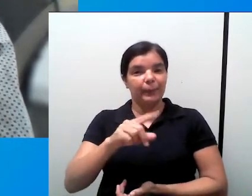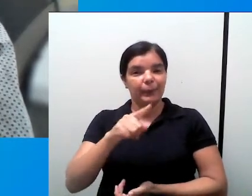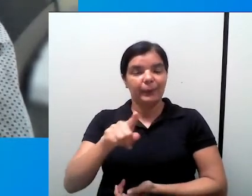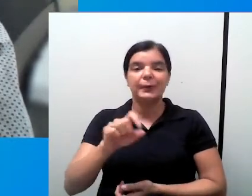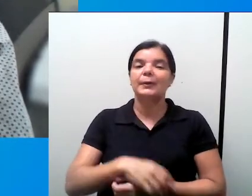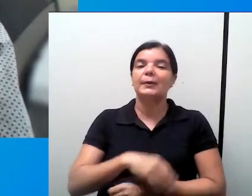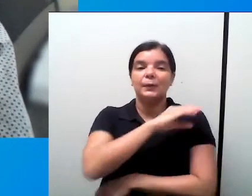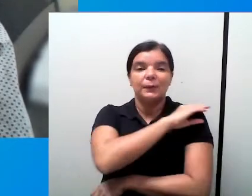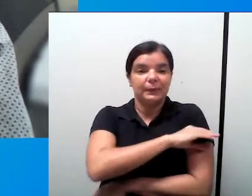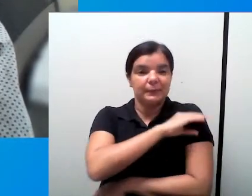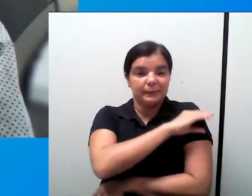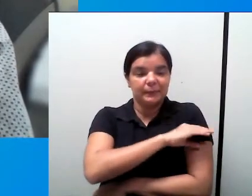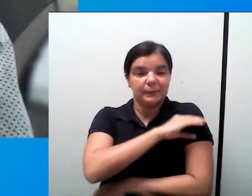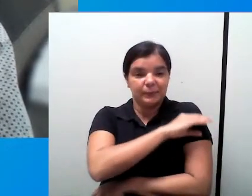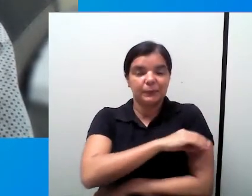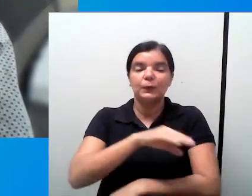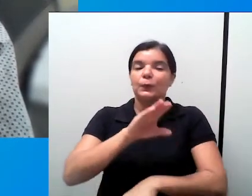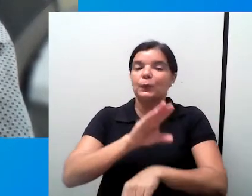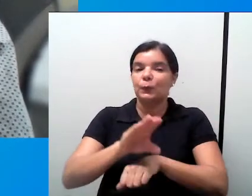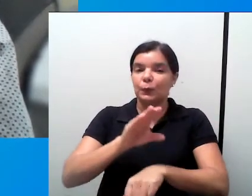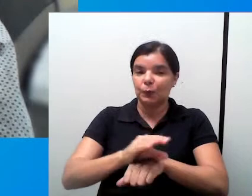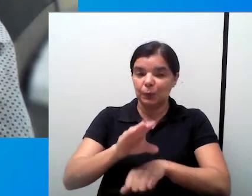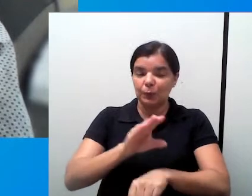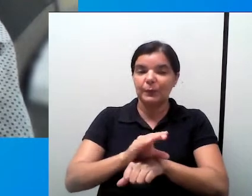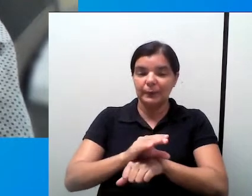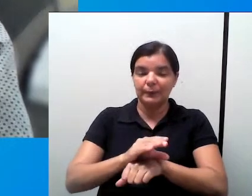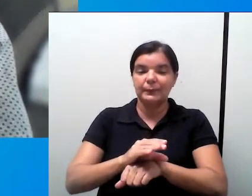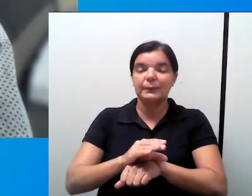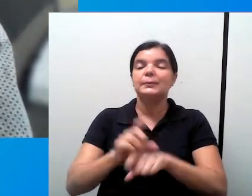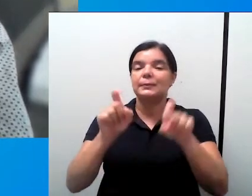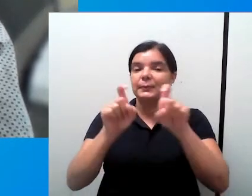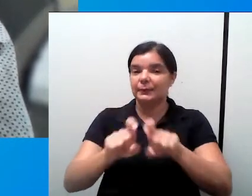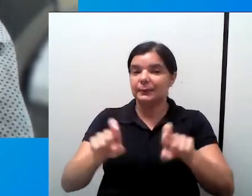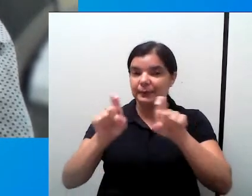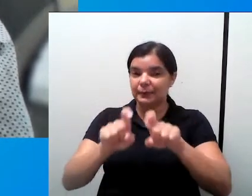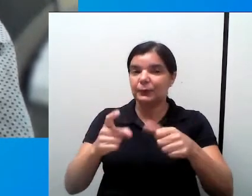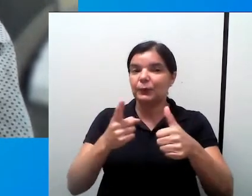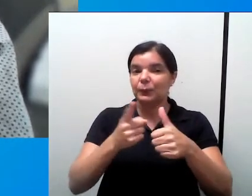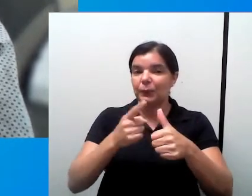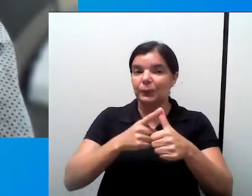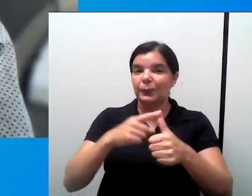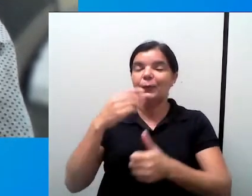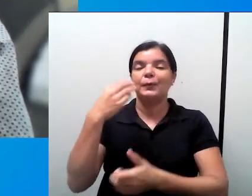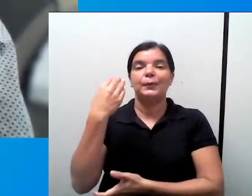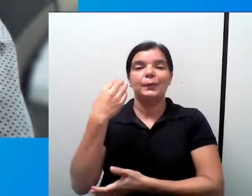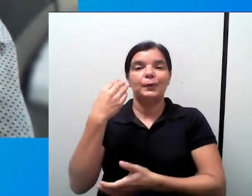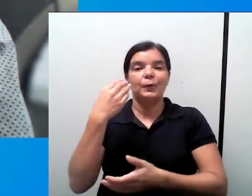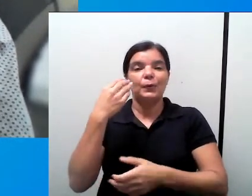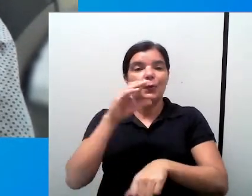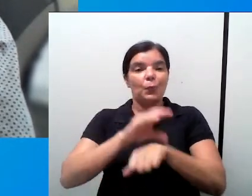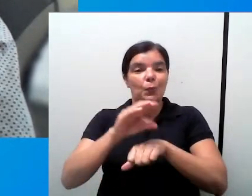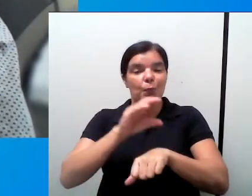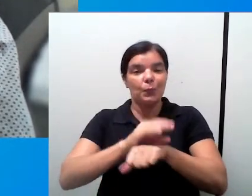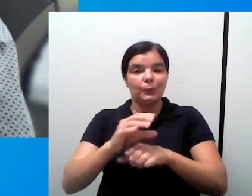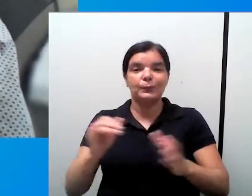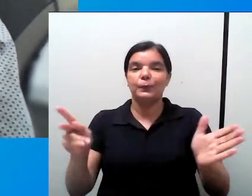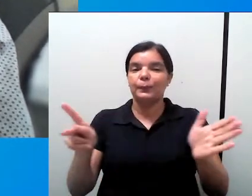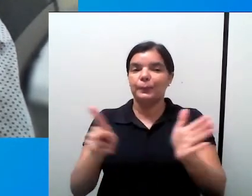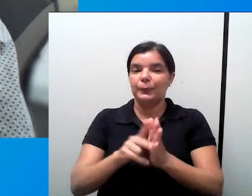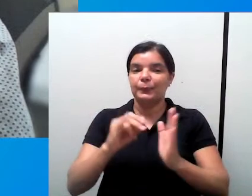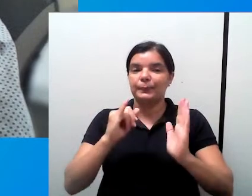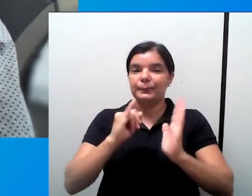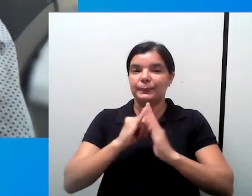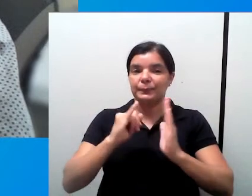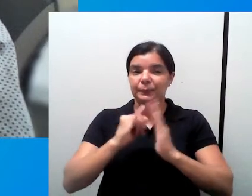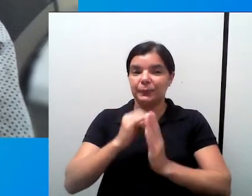como coordenador do curso de Ciência da Computação, que foi o primeiro curso que foi curricularizado aqui no campus. Então, eu sou uma